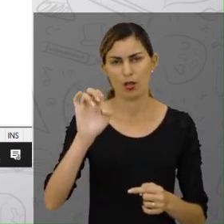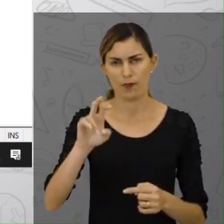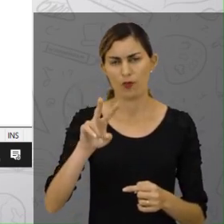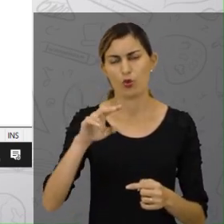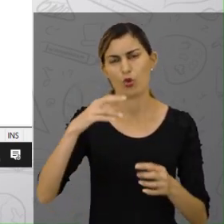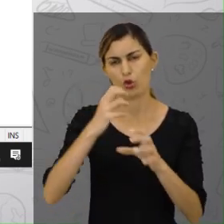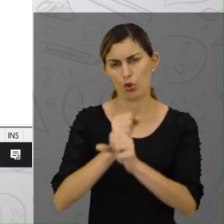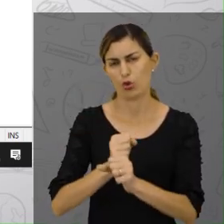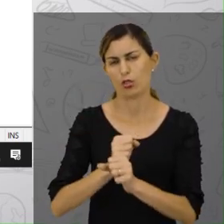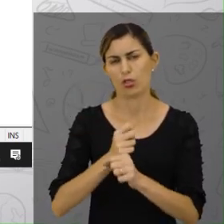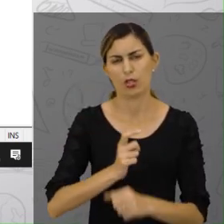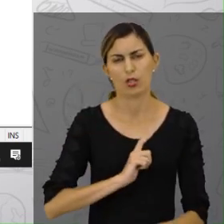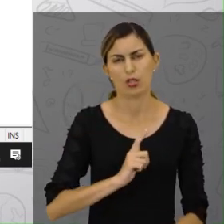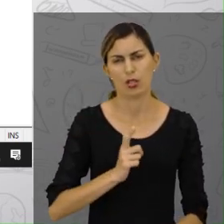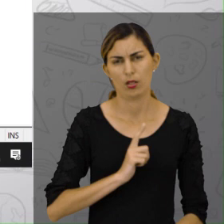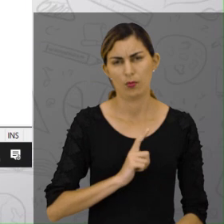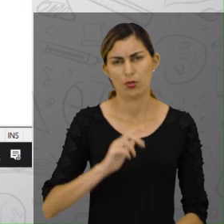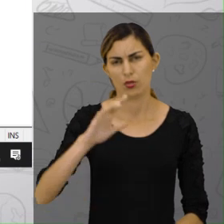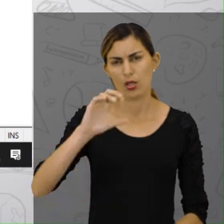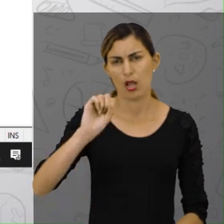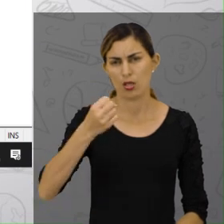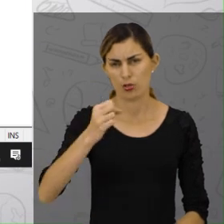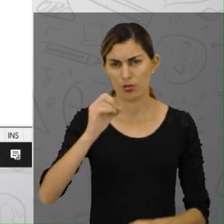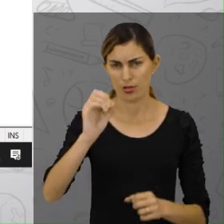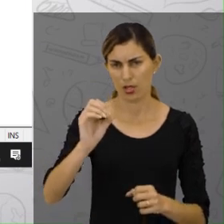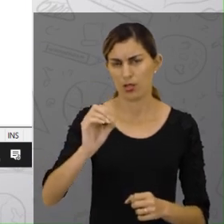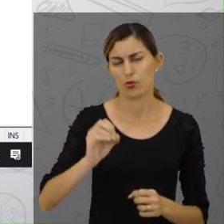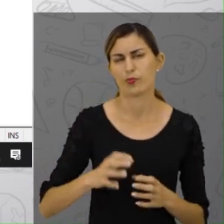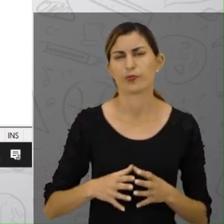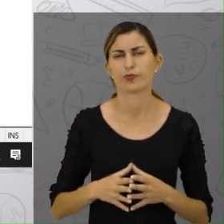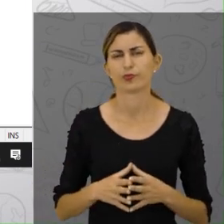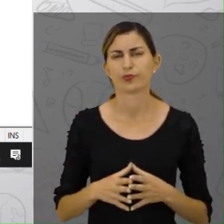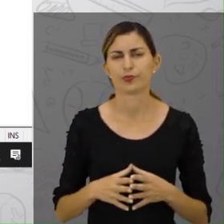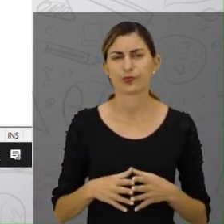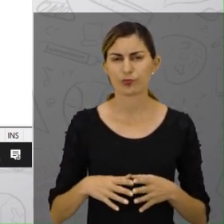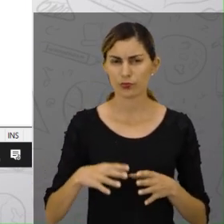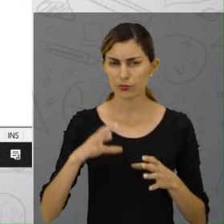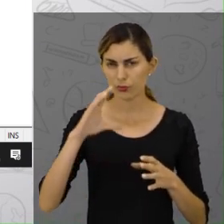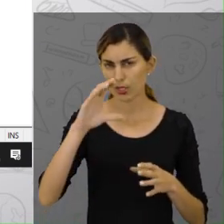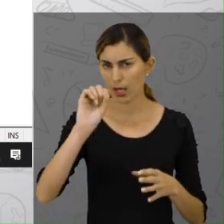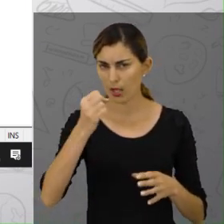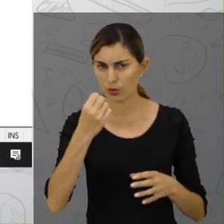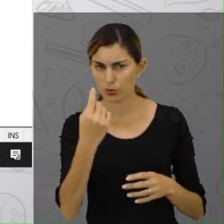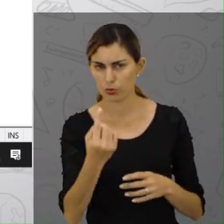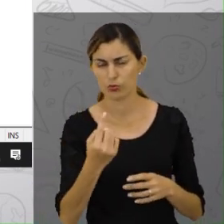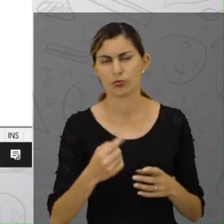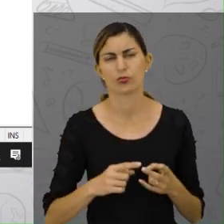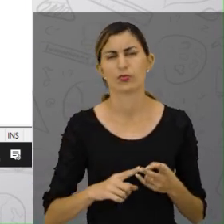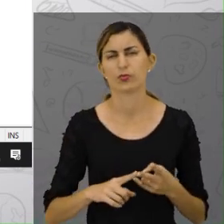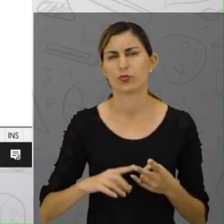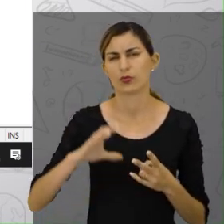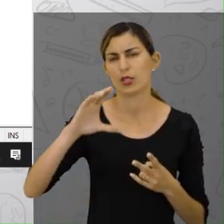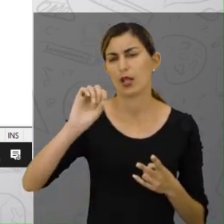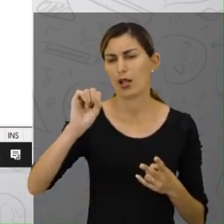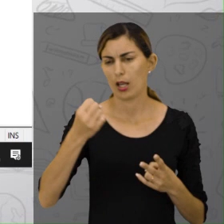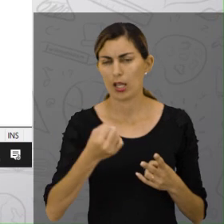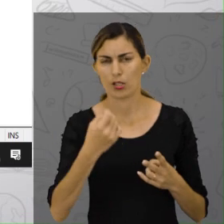nota, temos o caso 0, o